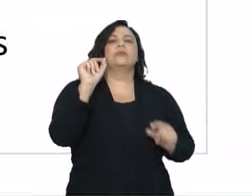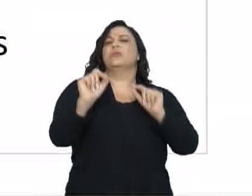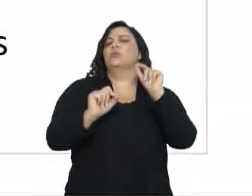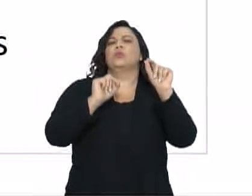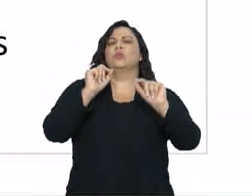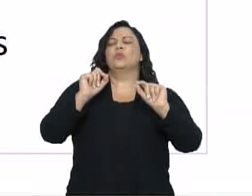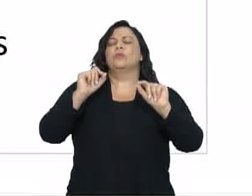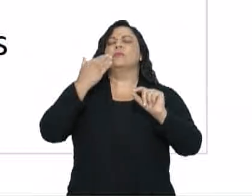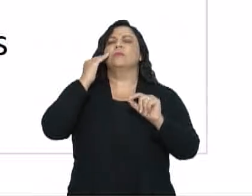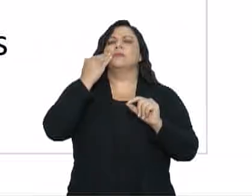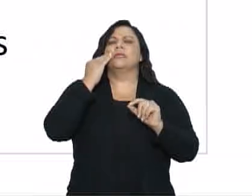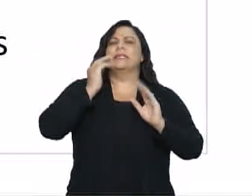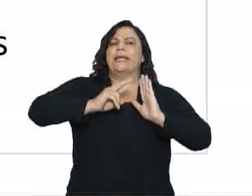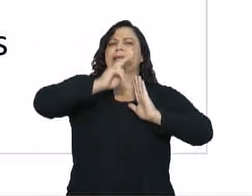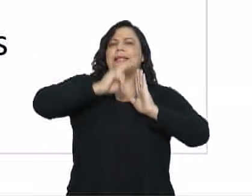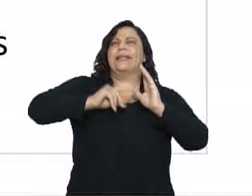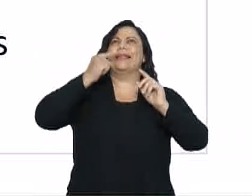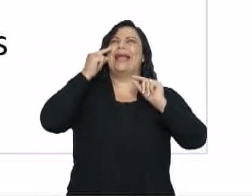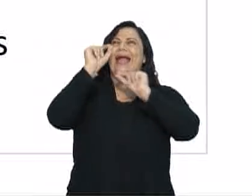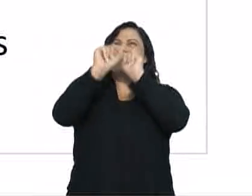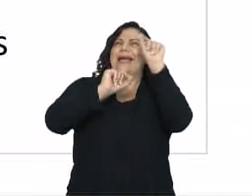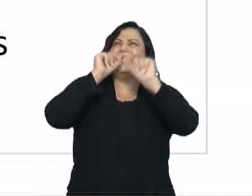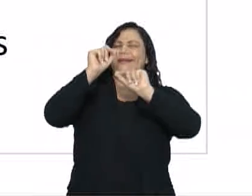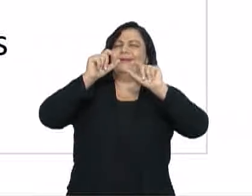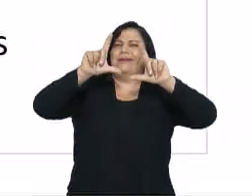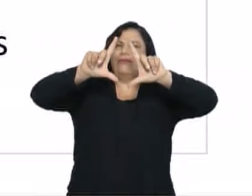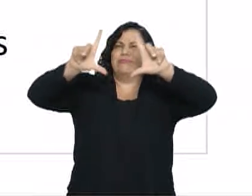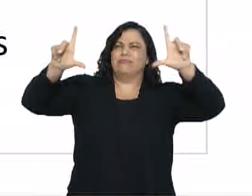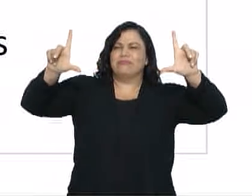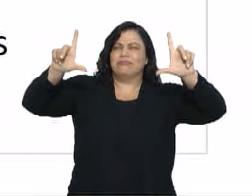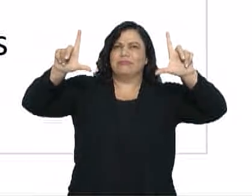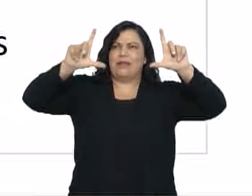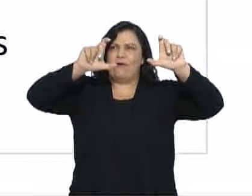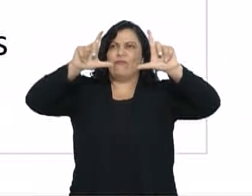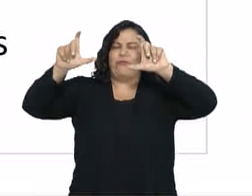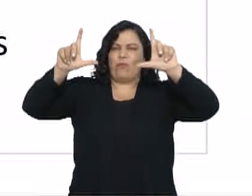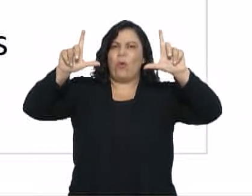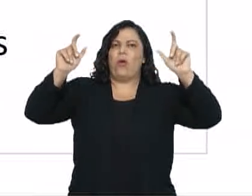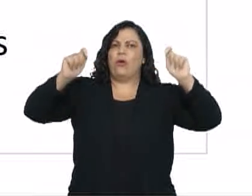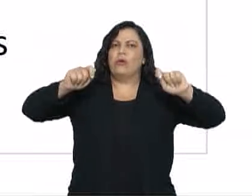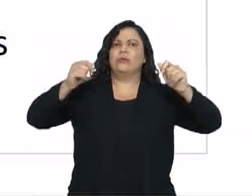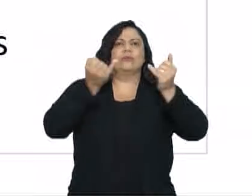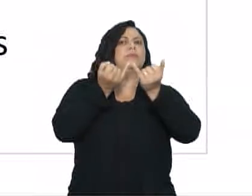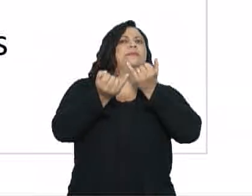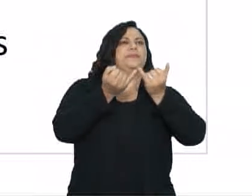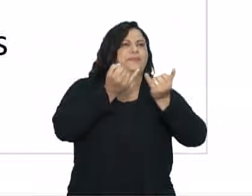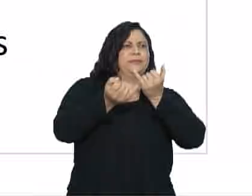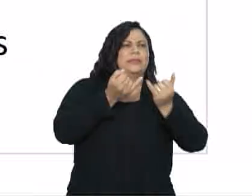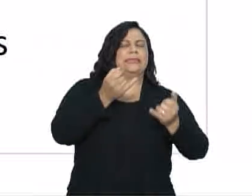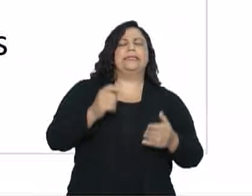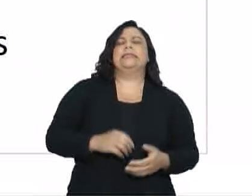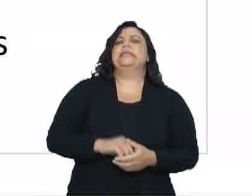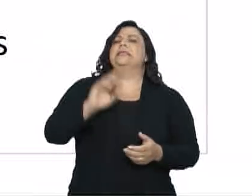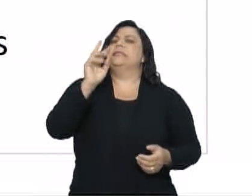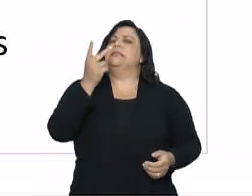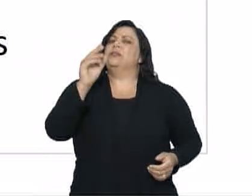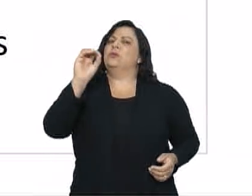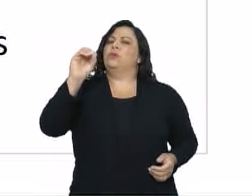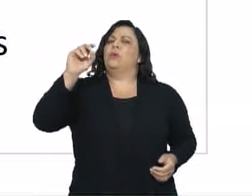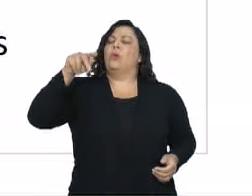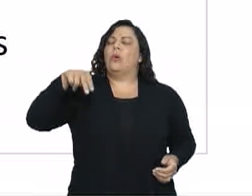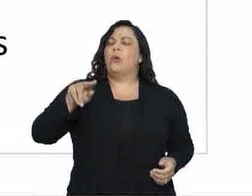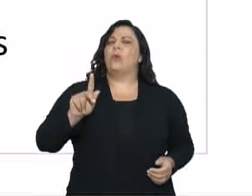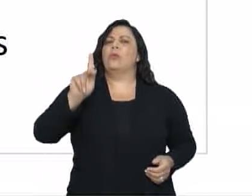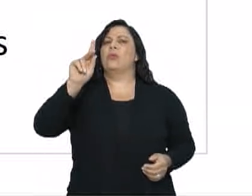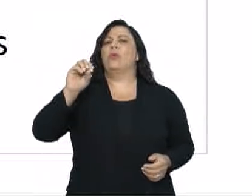que neste ponto, não vou mostrar todos, mas são parecidos em Hong Kong, por exemplo, né? Aqui é Singapura, para você imaginar o quanto